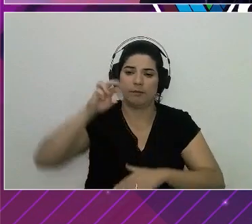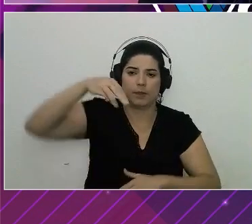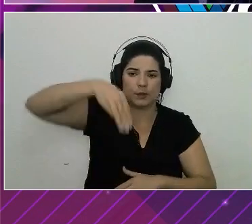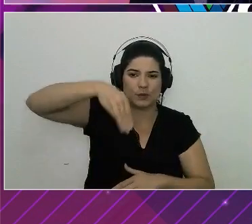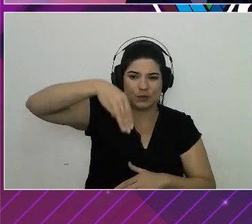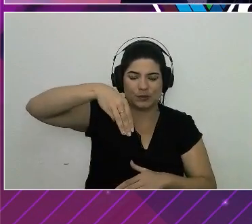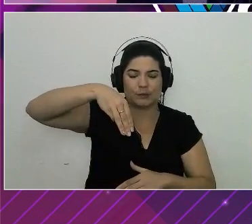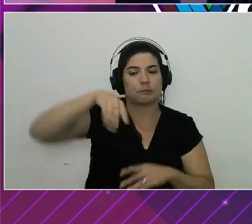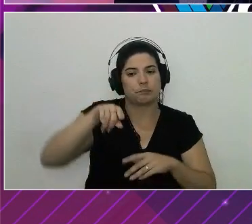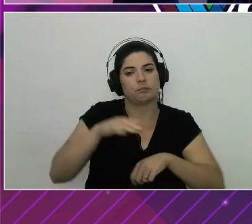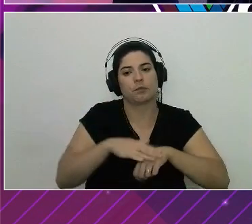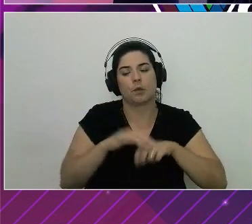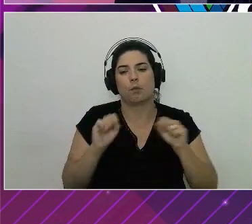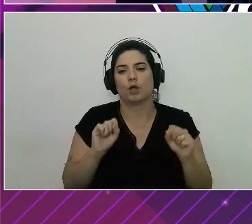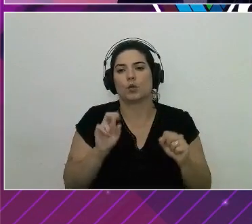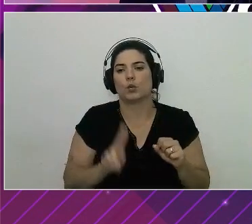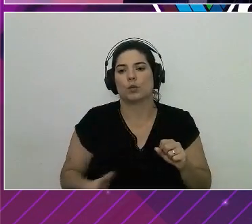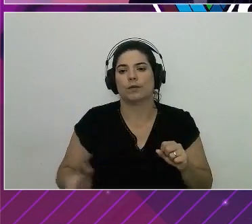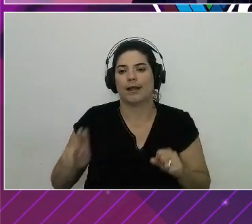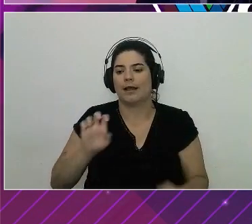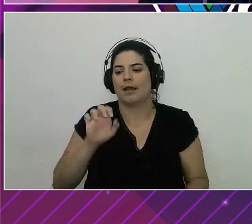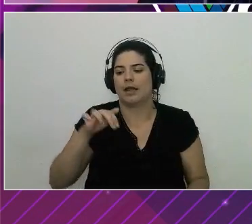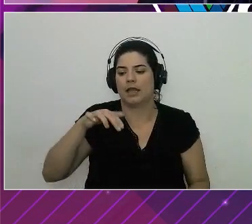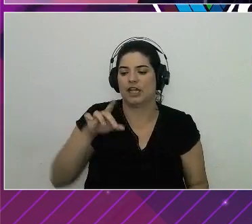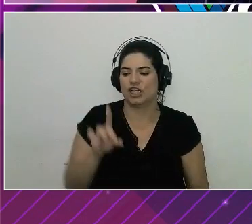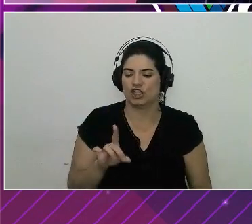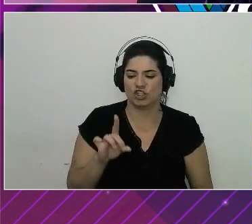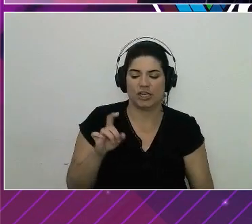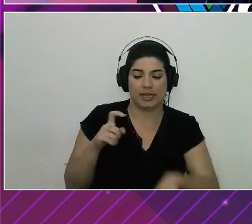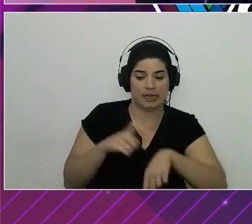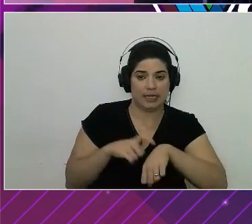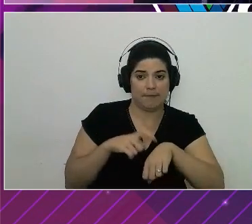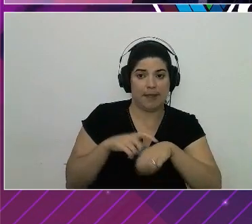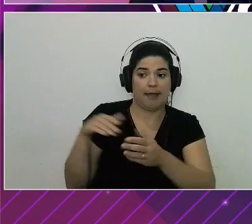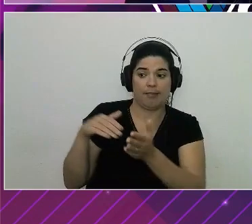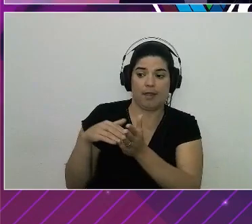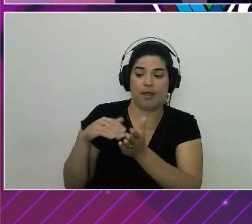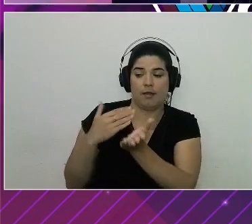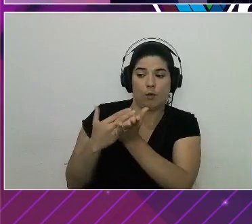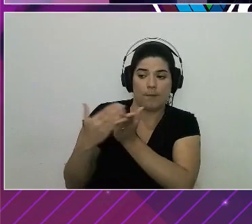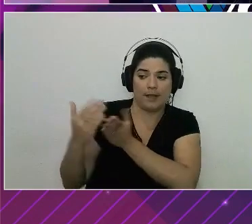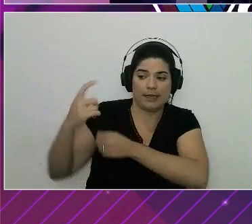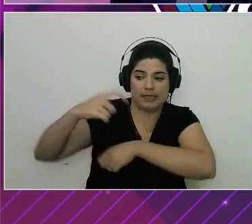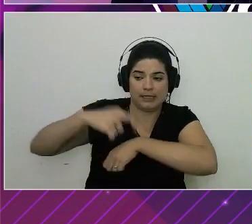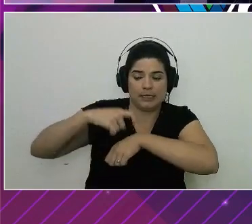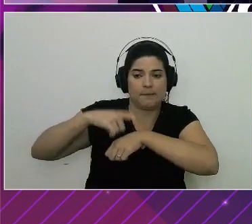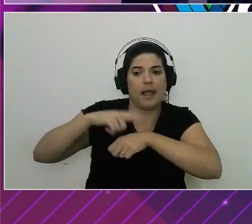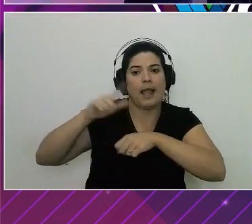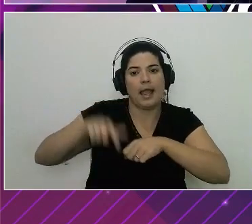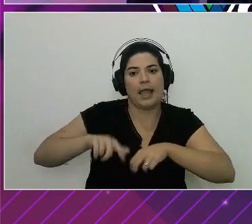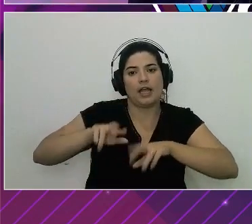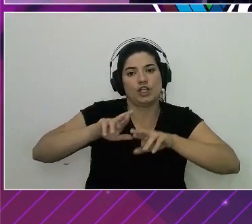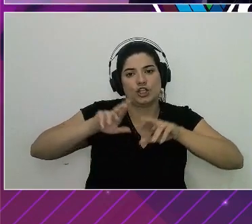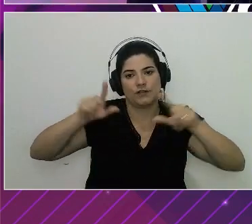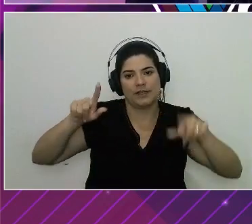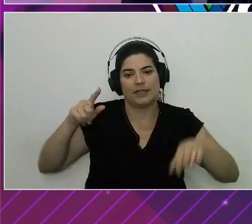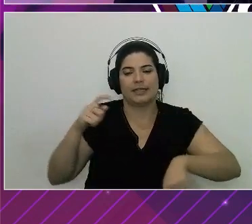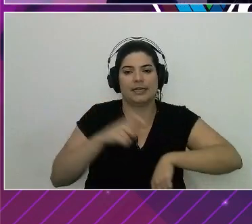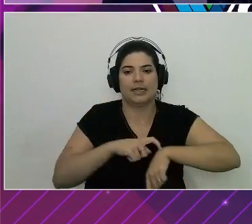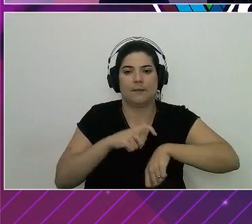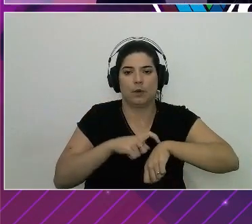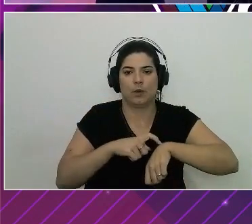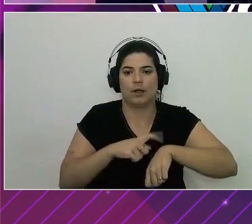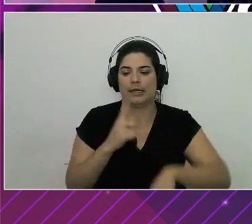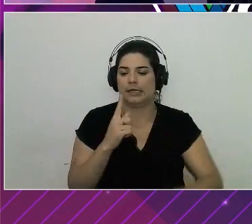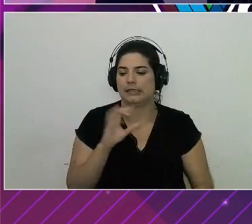usar, por exemplo, o end time menos o start time, que isso é a duração, seja menor que alguma unidade de tempo, nesse caso, 100 milissegundos. Mesma